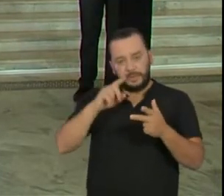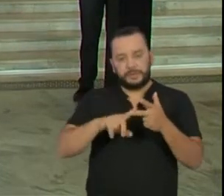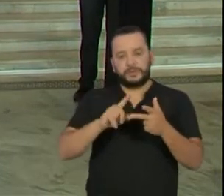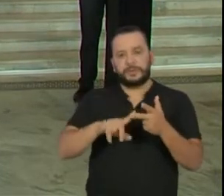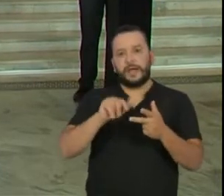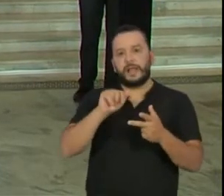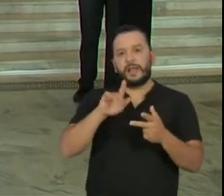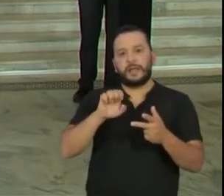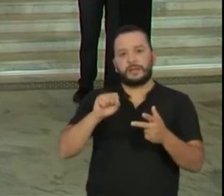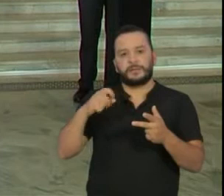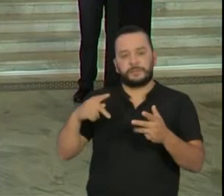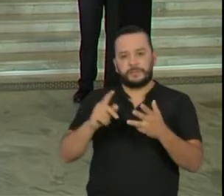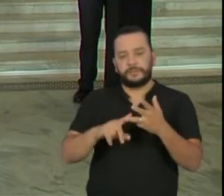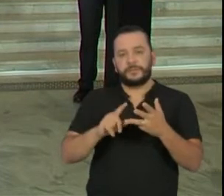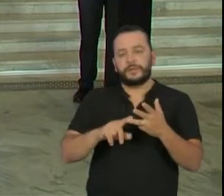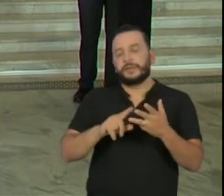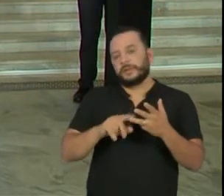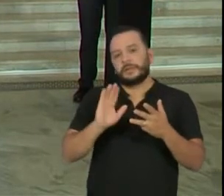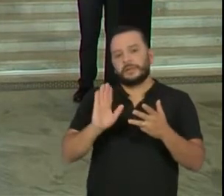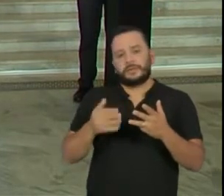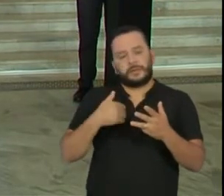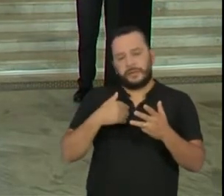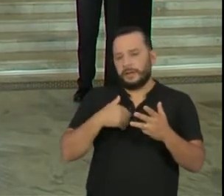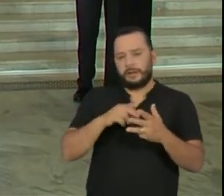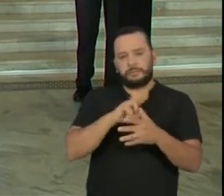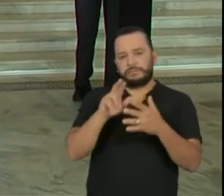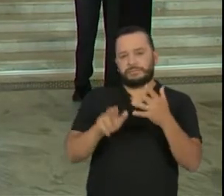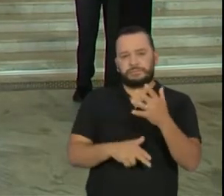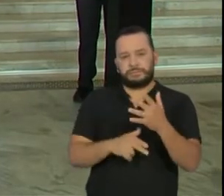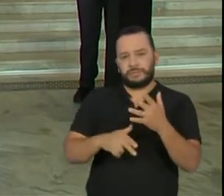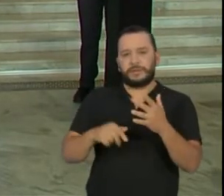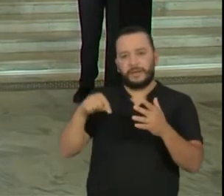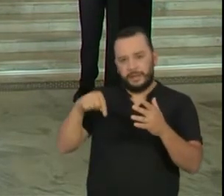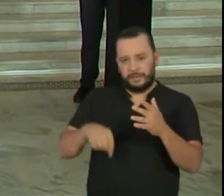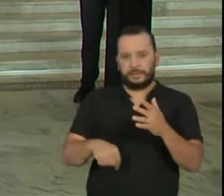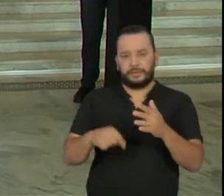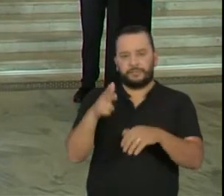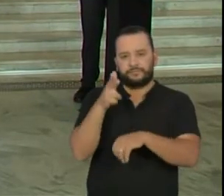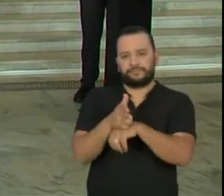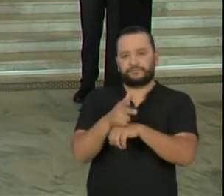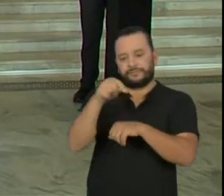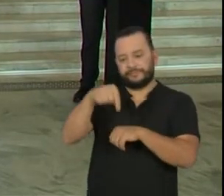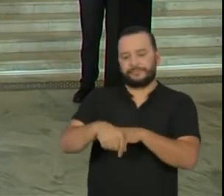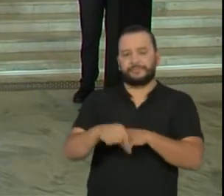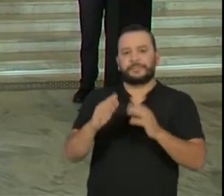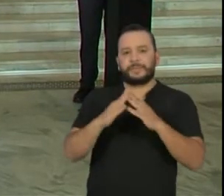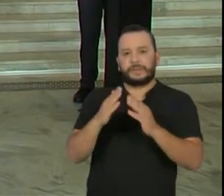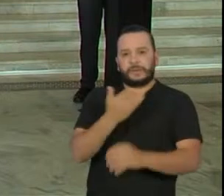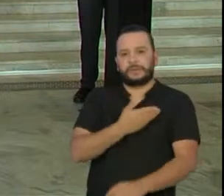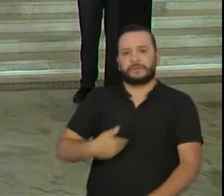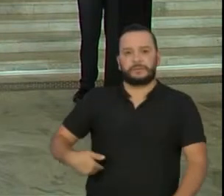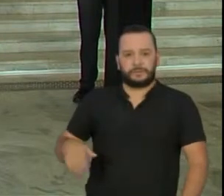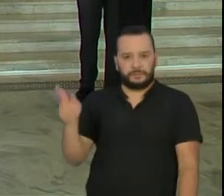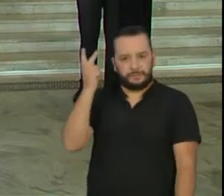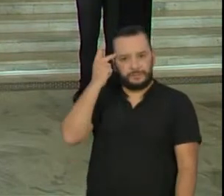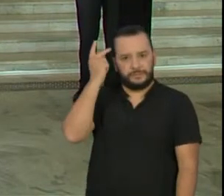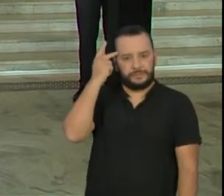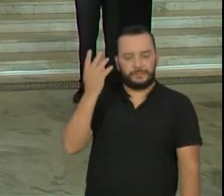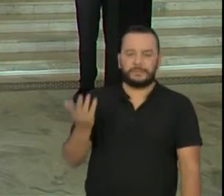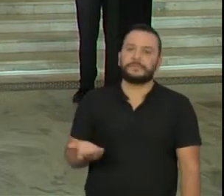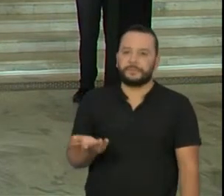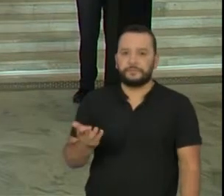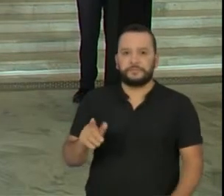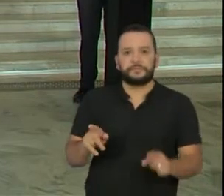Alesp, pela TV e Rádio Jovem Pan, com transmissão direta aqui do Palácio dos Bandeirantes em São Paulo. Estamos